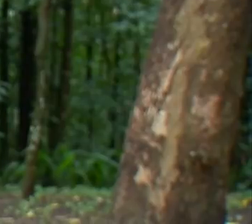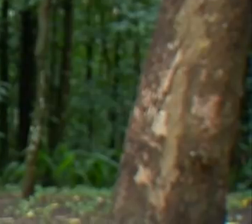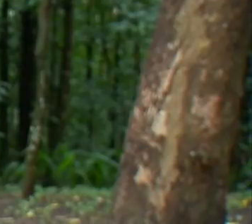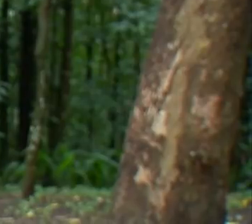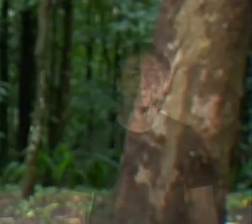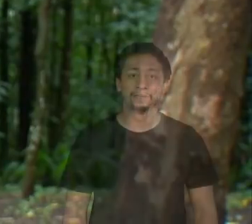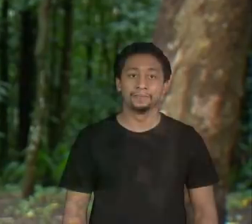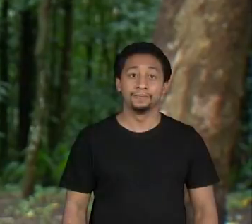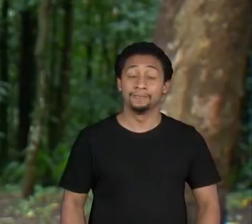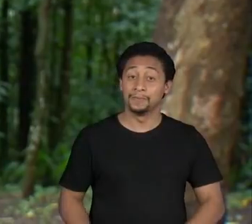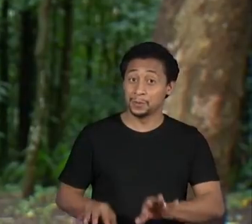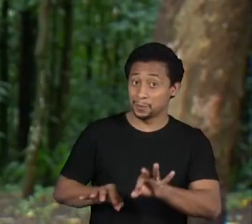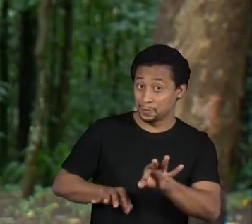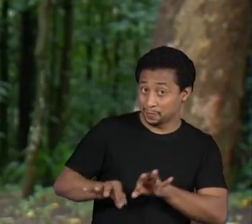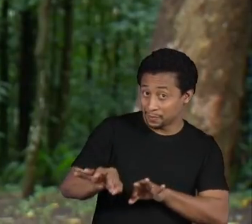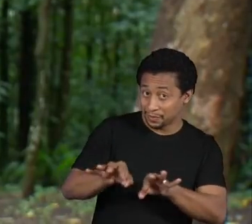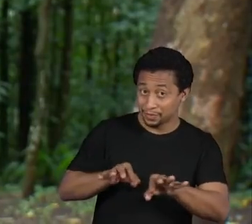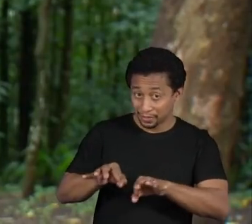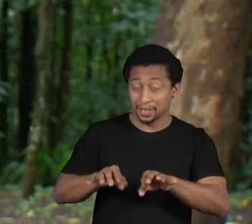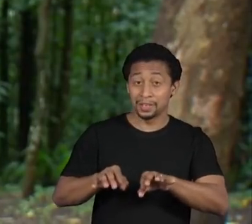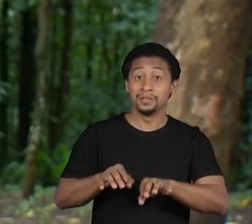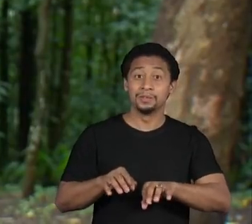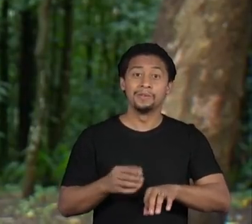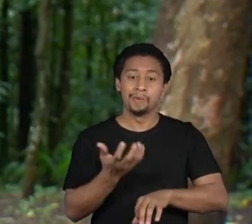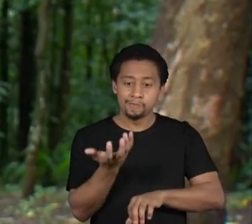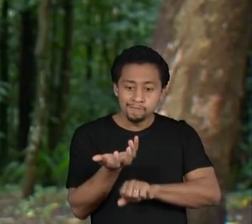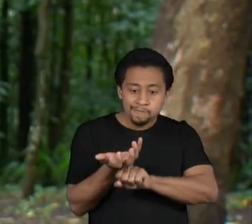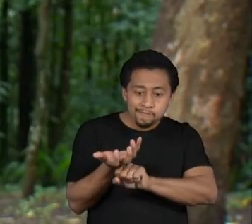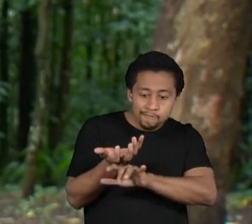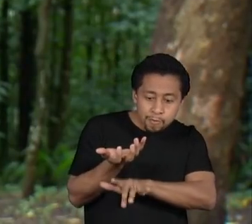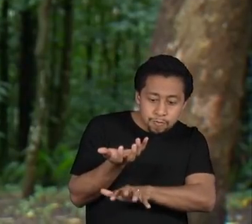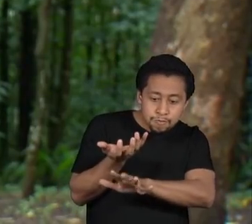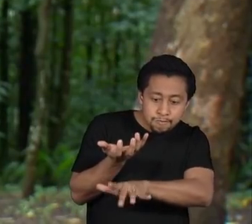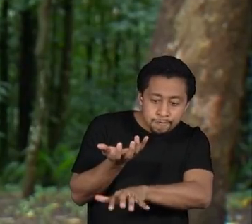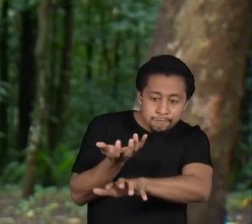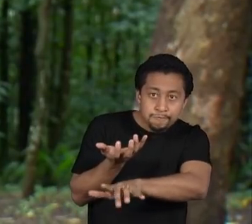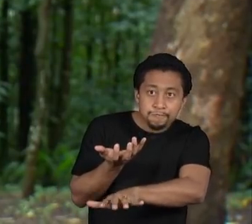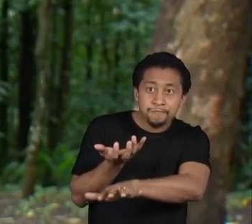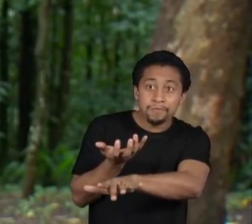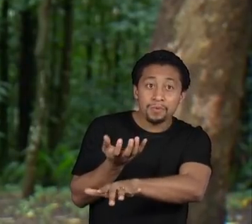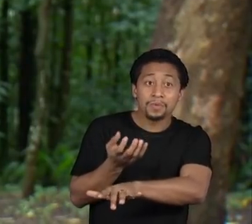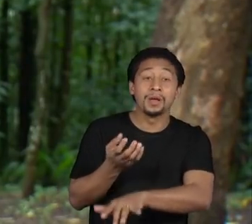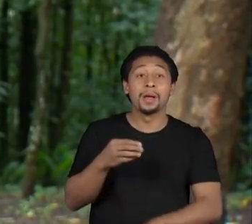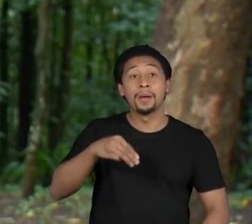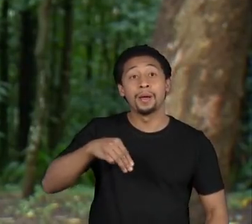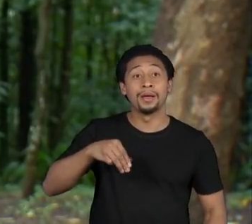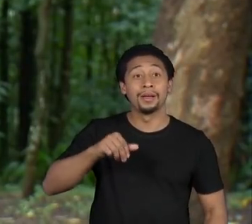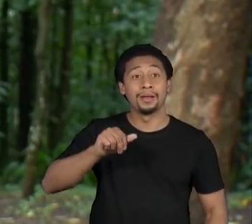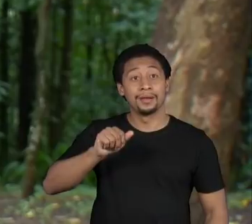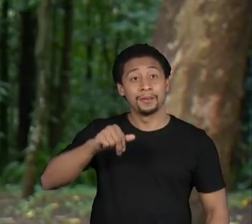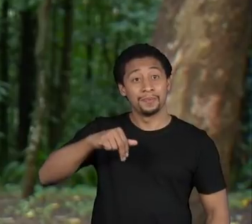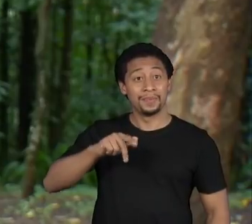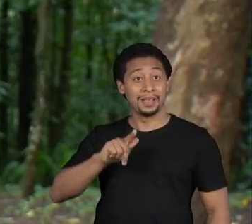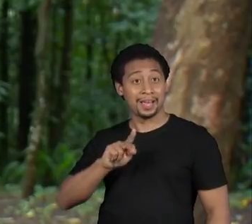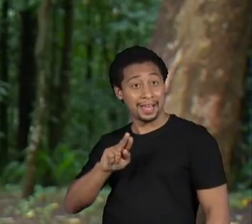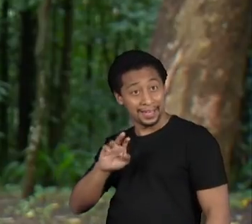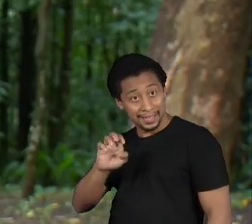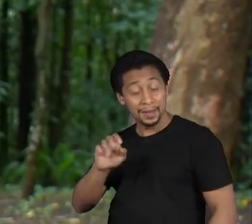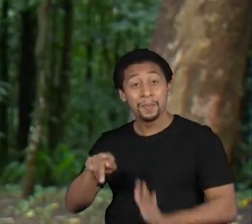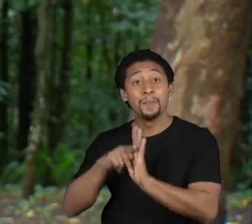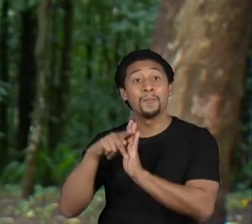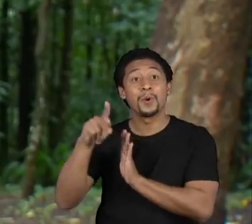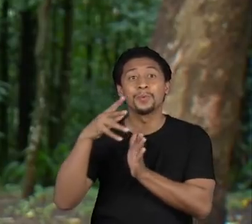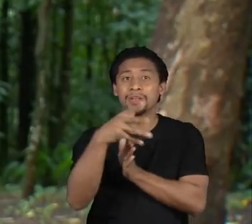O projeto Mangues da Amazônia recupera e conserva o grande berçário de peixes